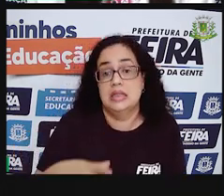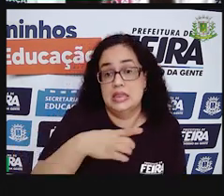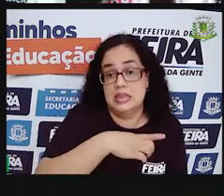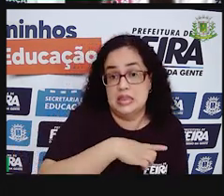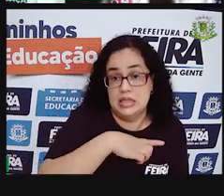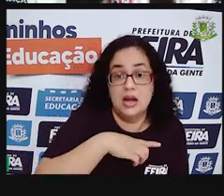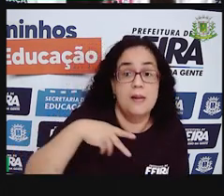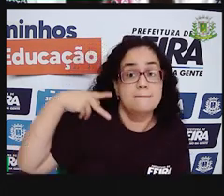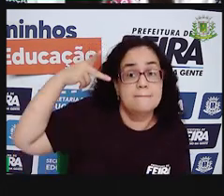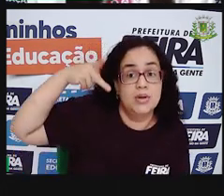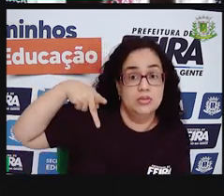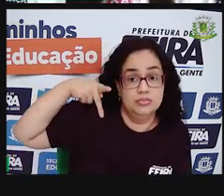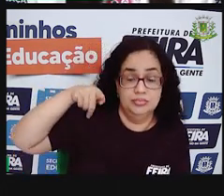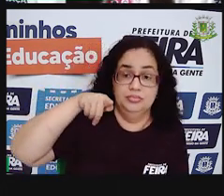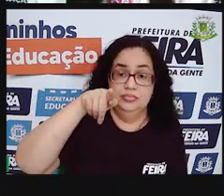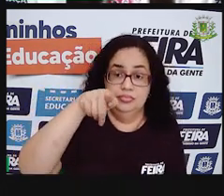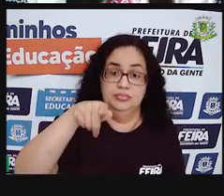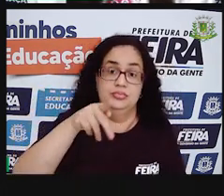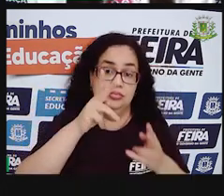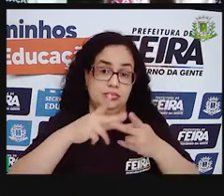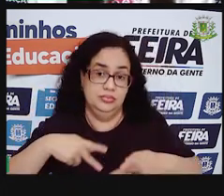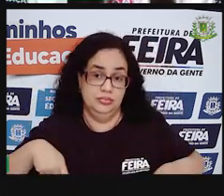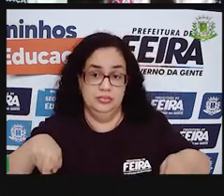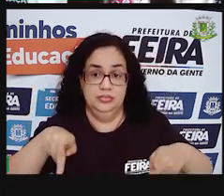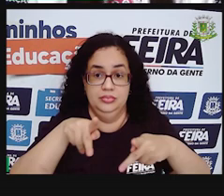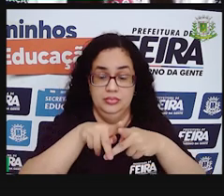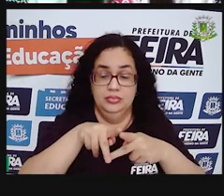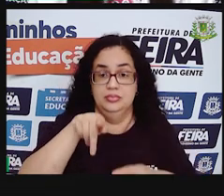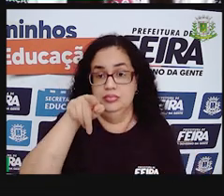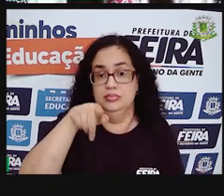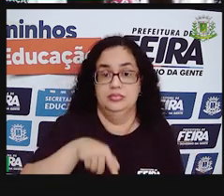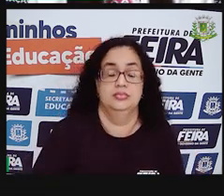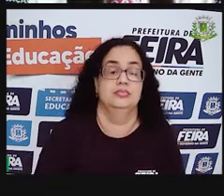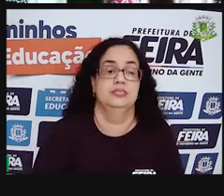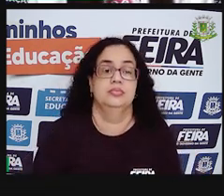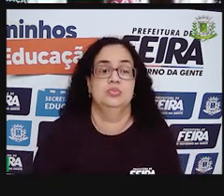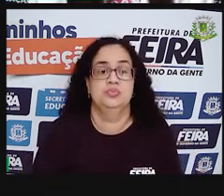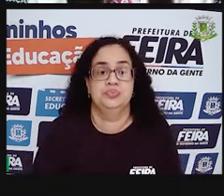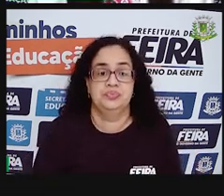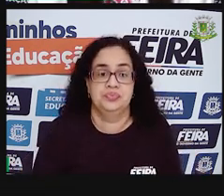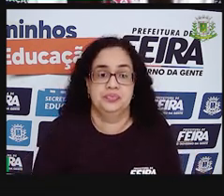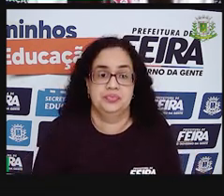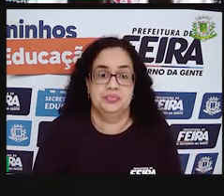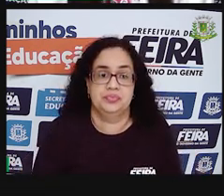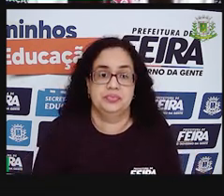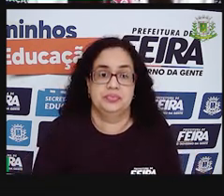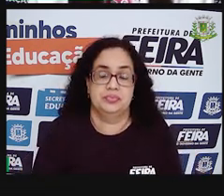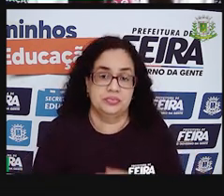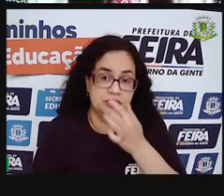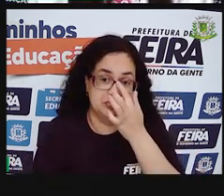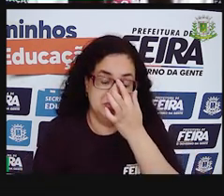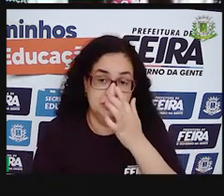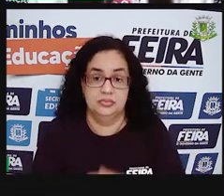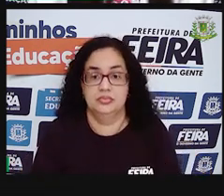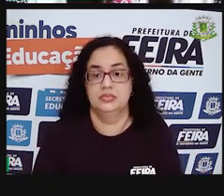Existe aí a Política Nacional de Desenvolvimento Sustentável de Povos e Comunidades